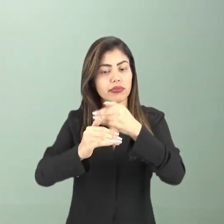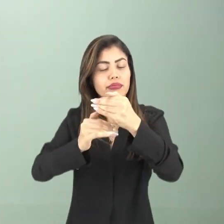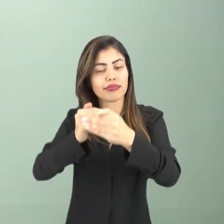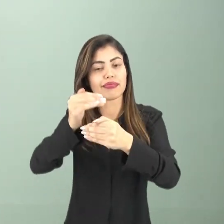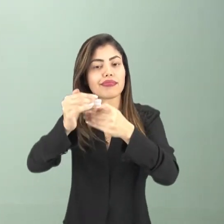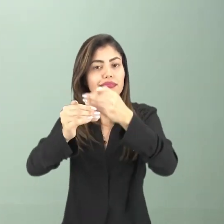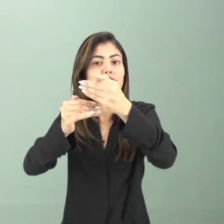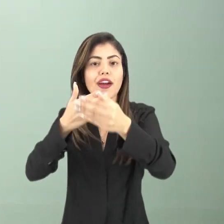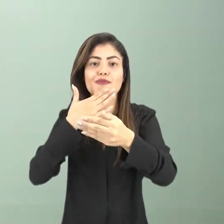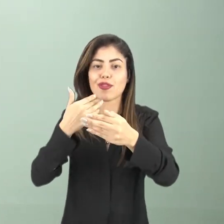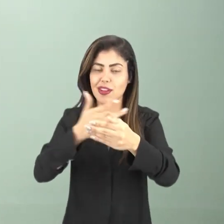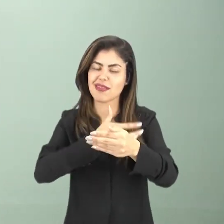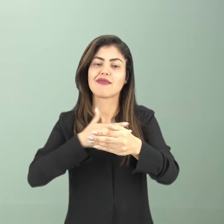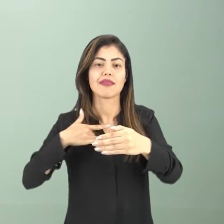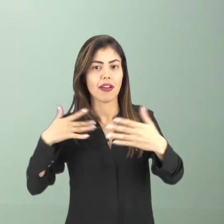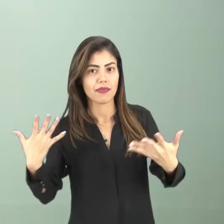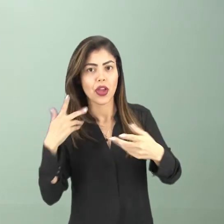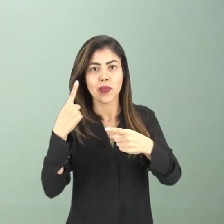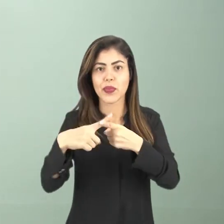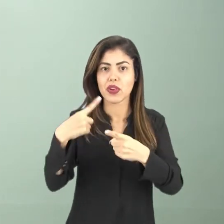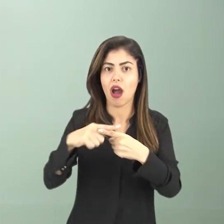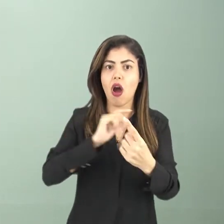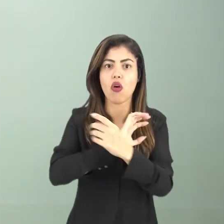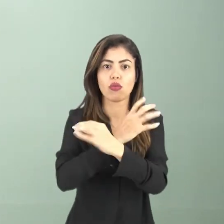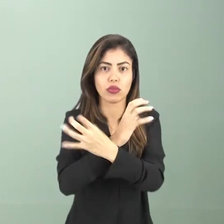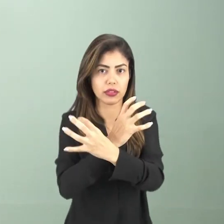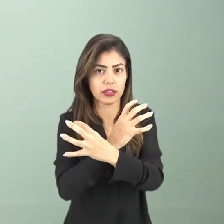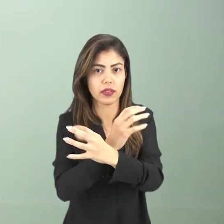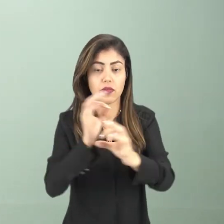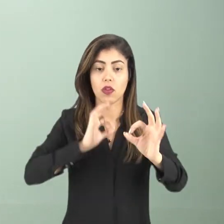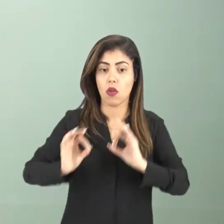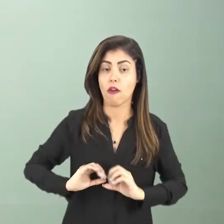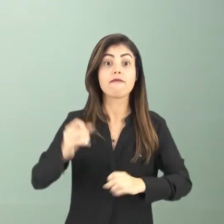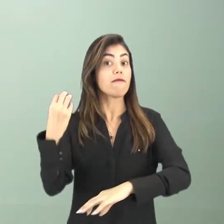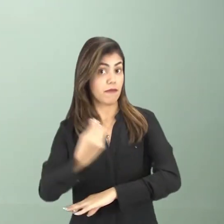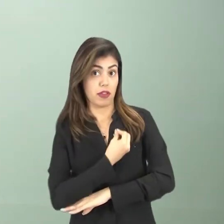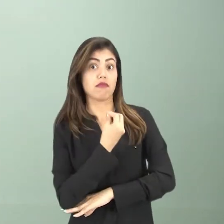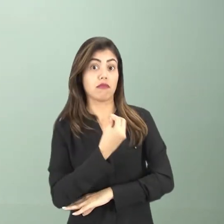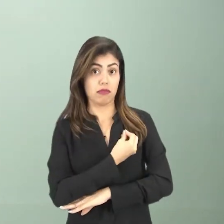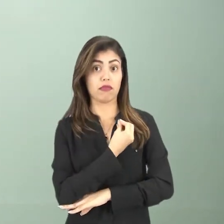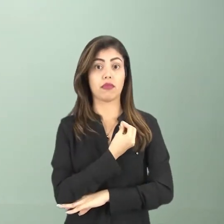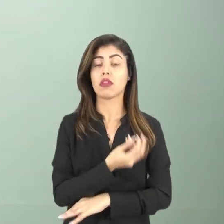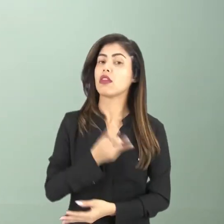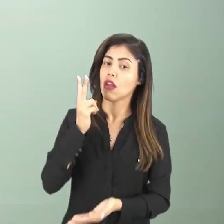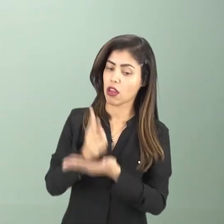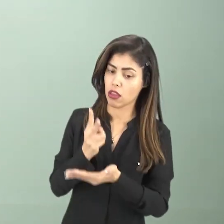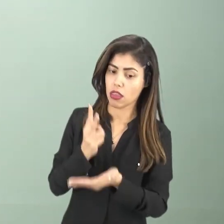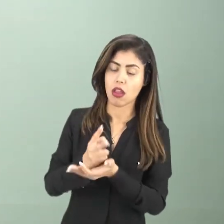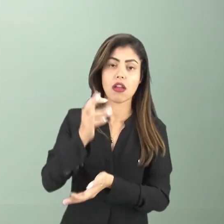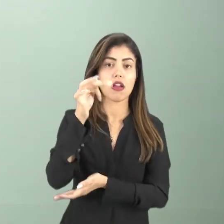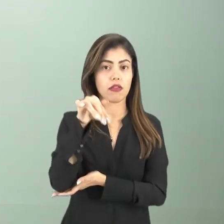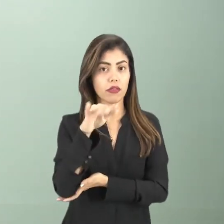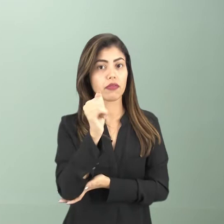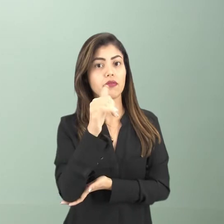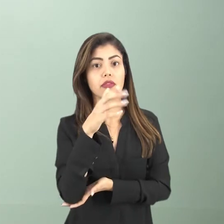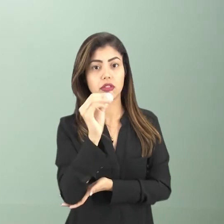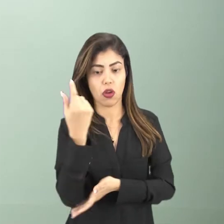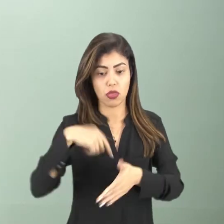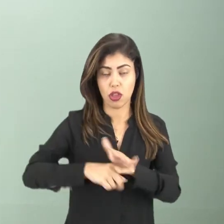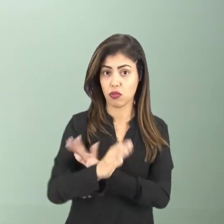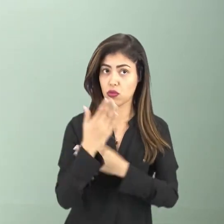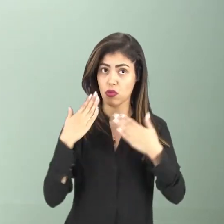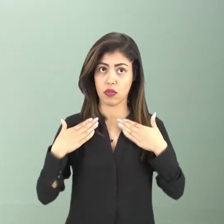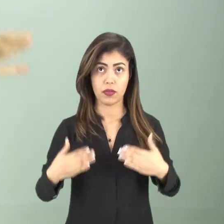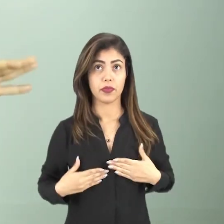uma forma saudável, porque os ossos eles são órgãos vivos, são órgãos que têm função dentro do nosso corpo,